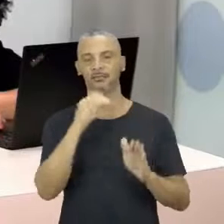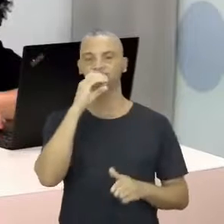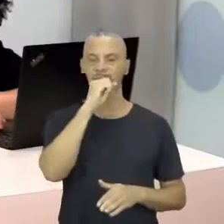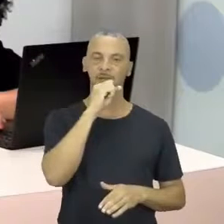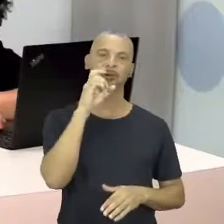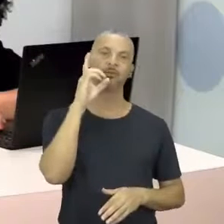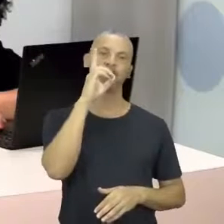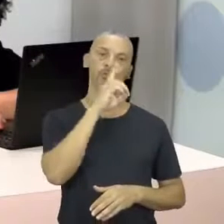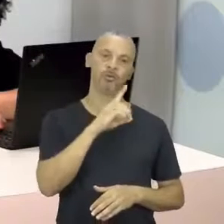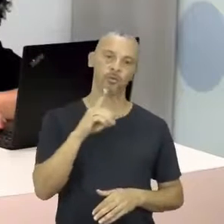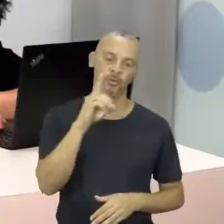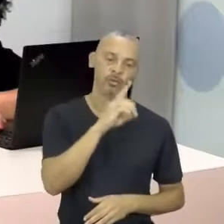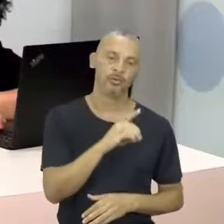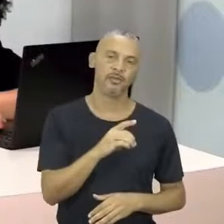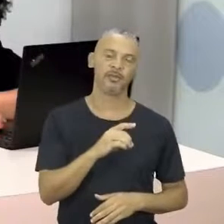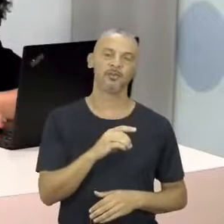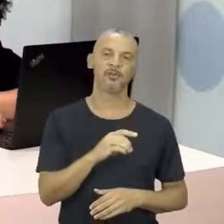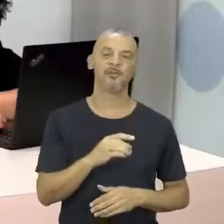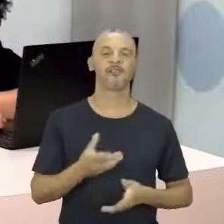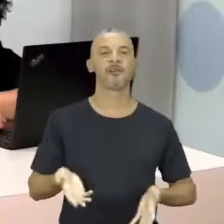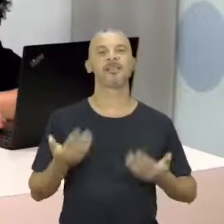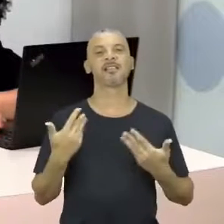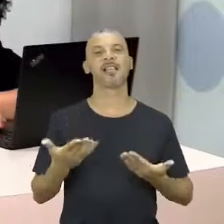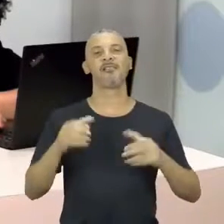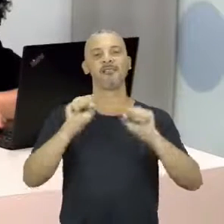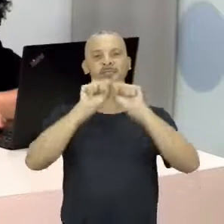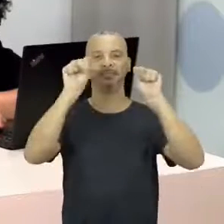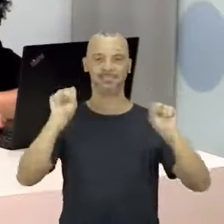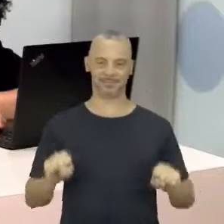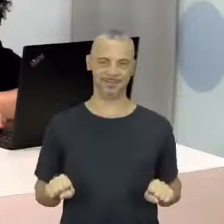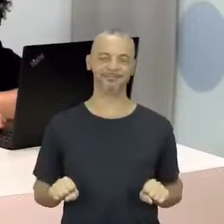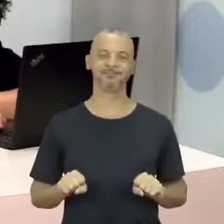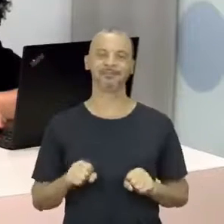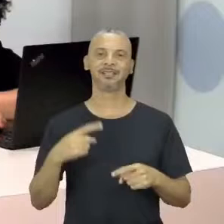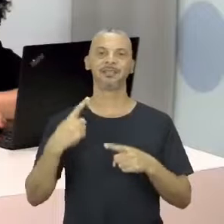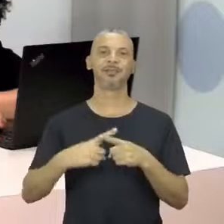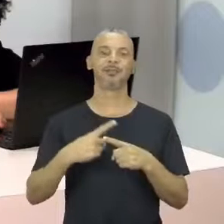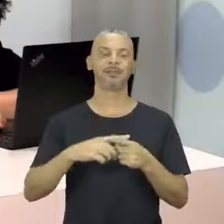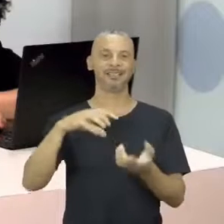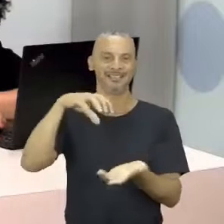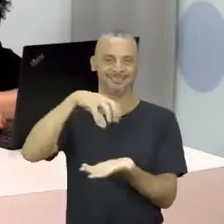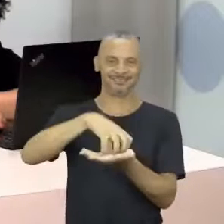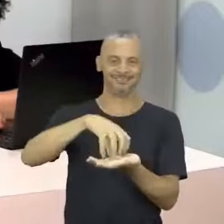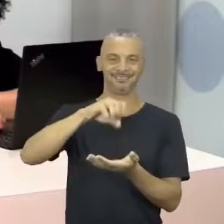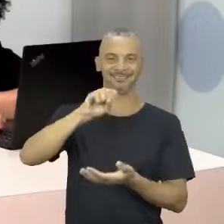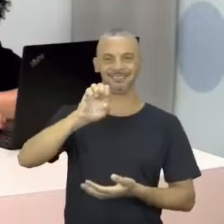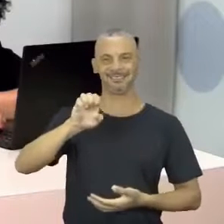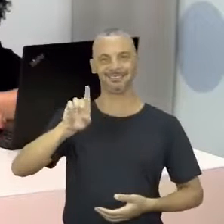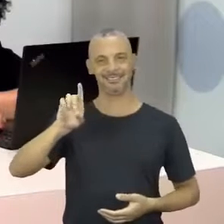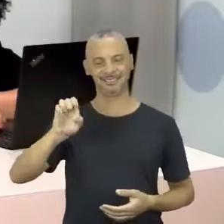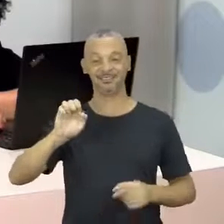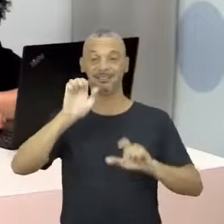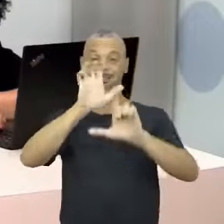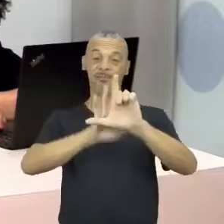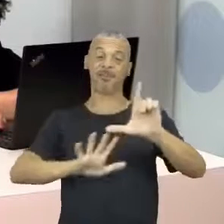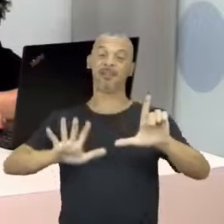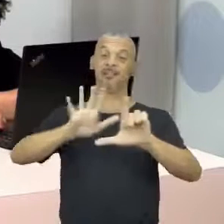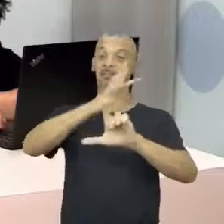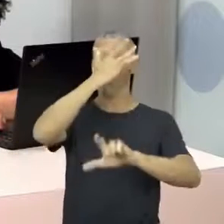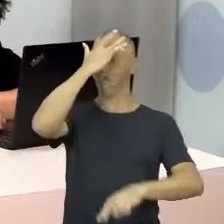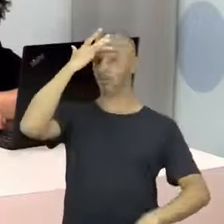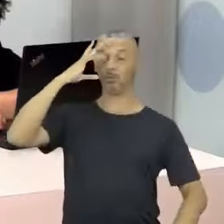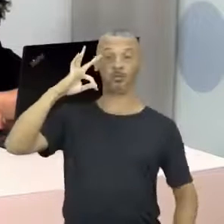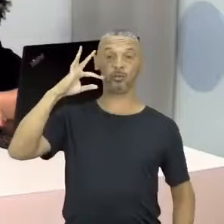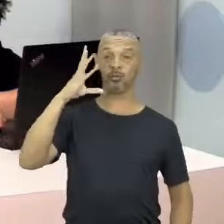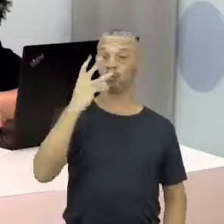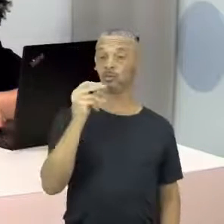que tenha tanto tráfego assim dentro do nosso sistema. Por quê? Porque a sede é uma plataforma que todo mundo usa, né, durante a semana.